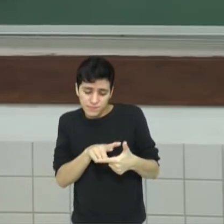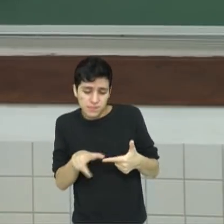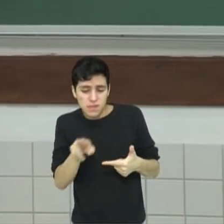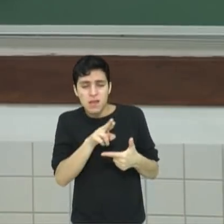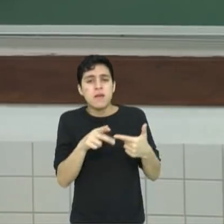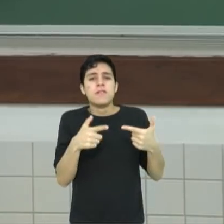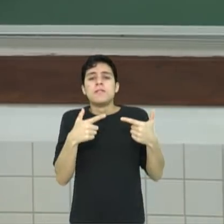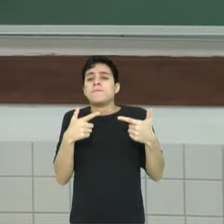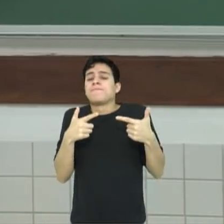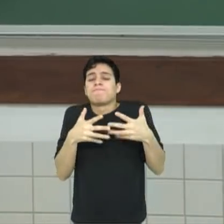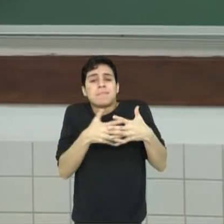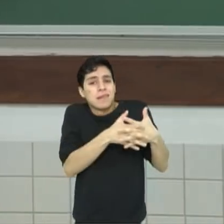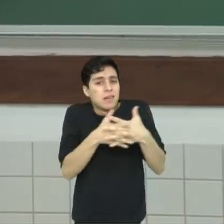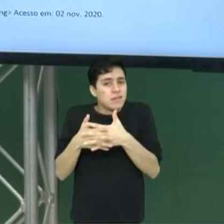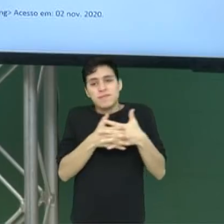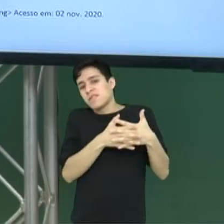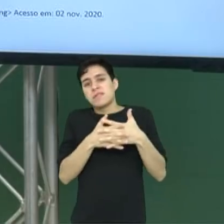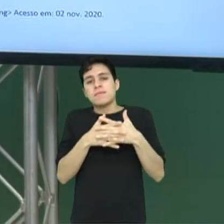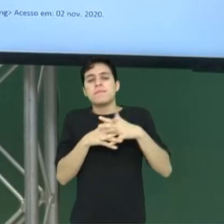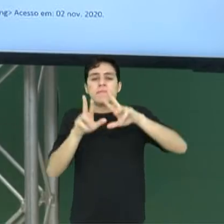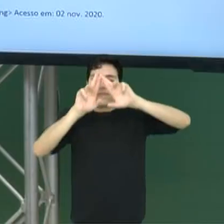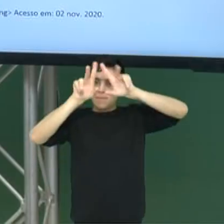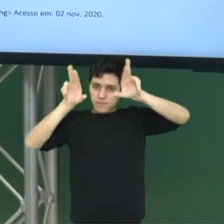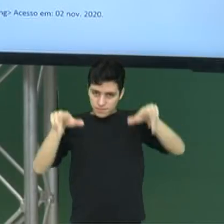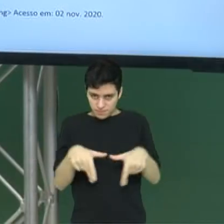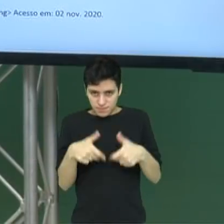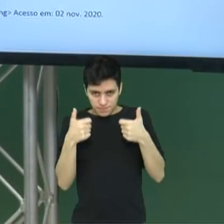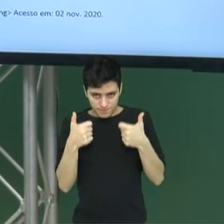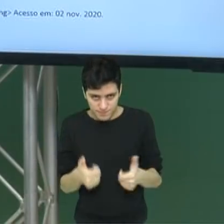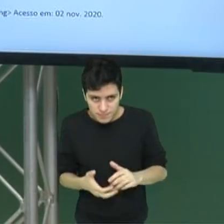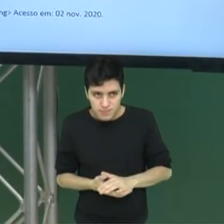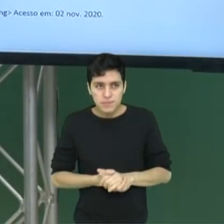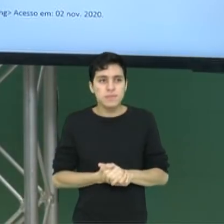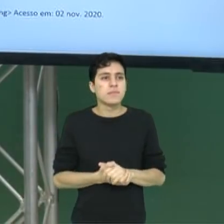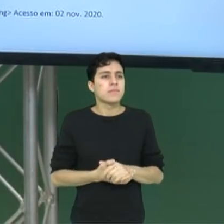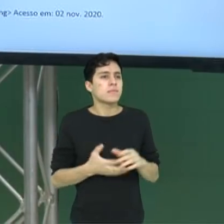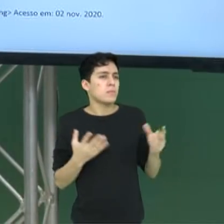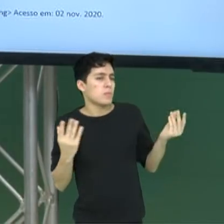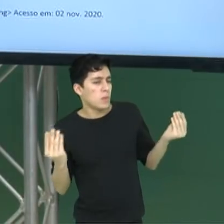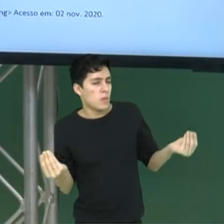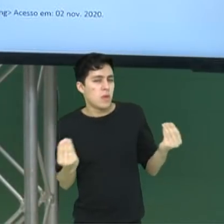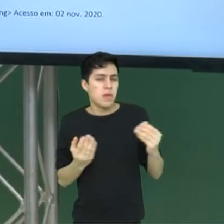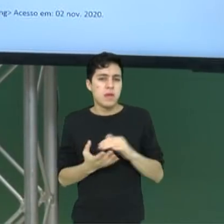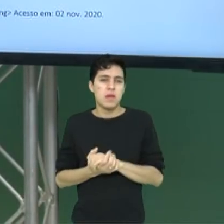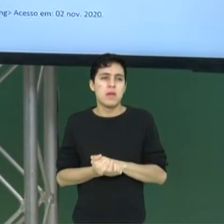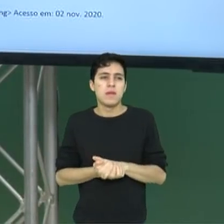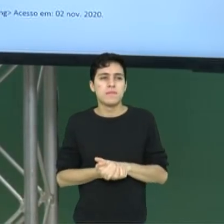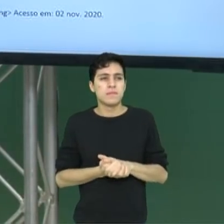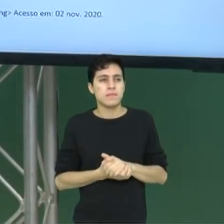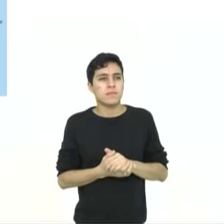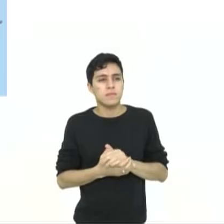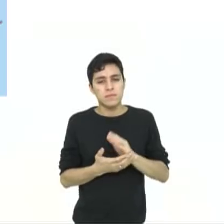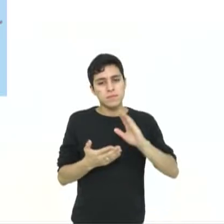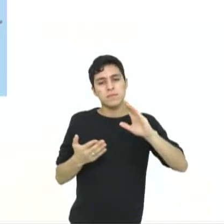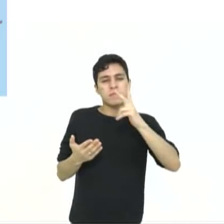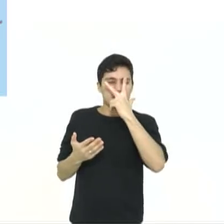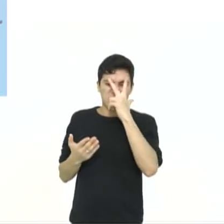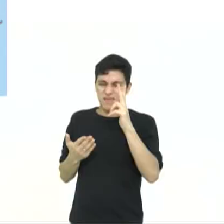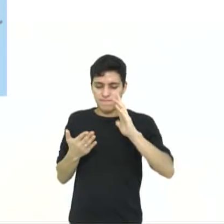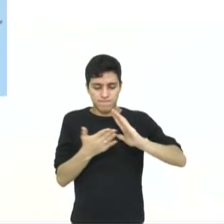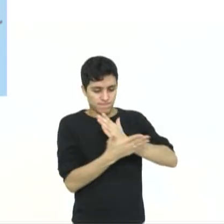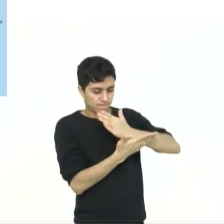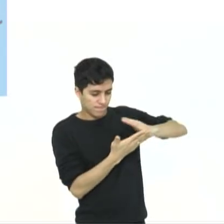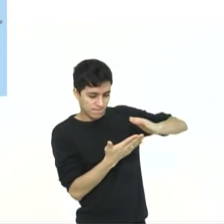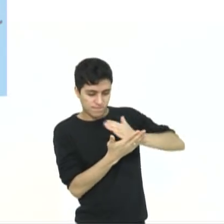chamado conflito étnico, que nós vamos discutir na aula de hoje. Como que pode essas fronteiras artificiais